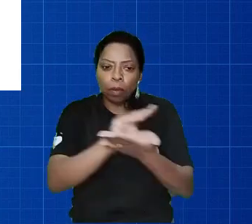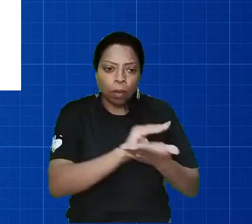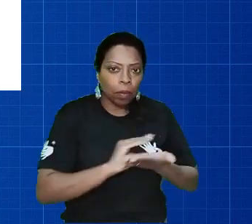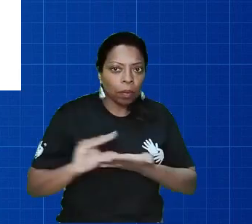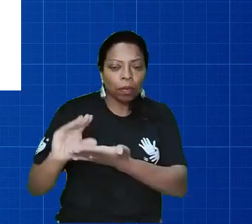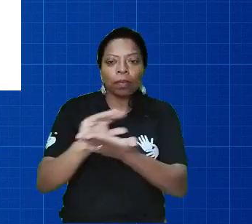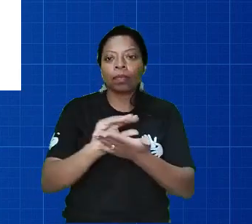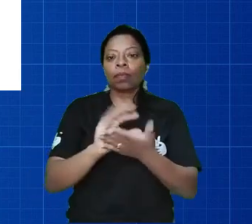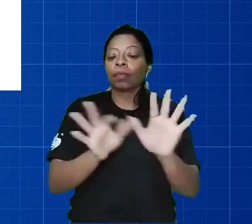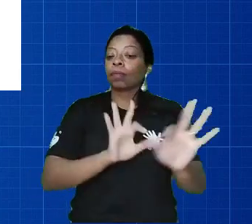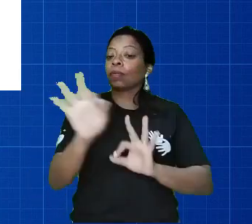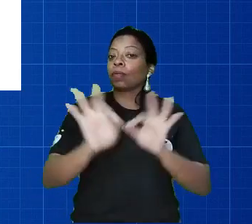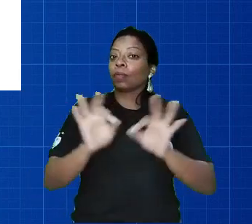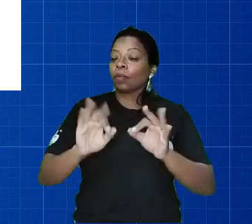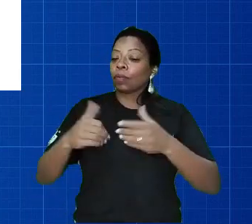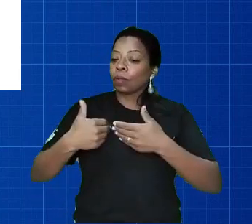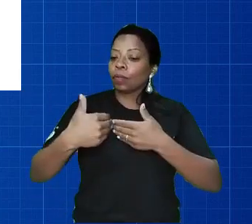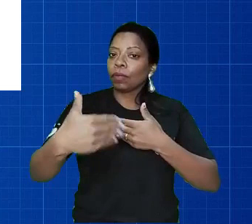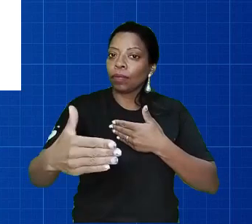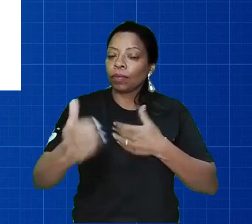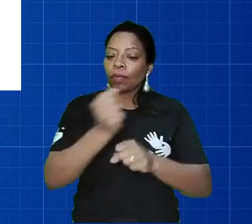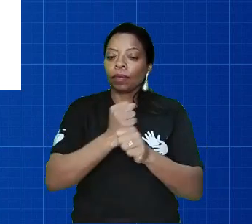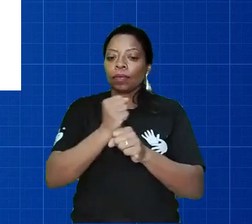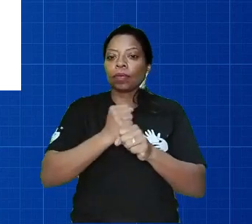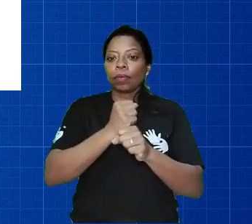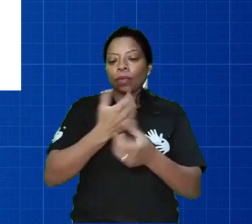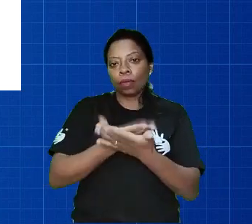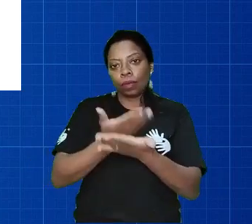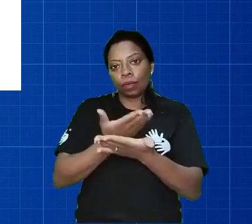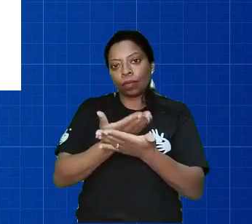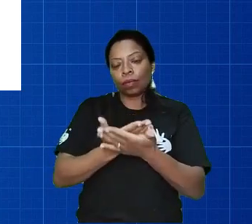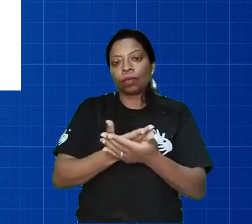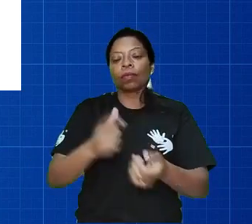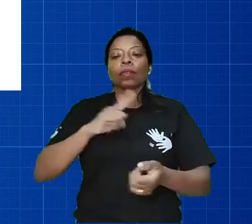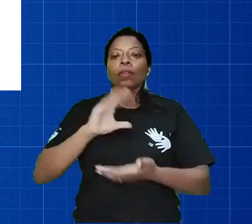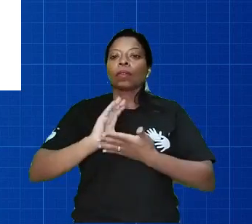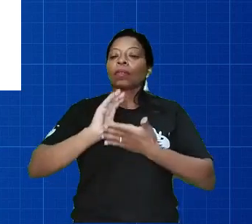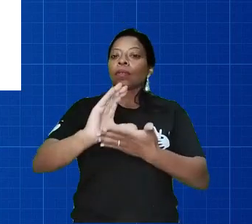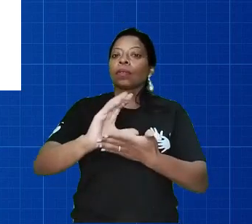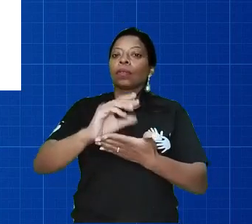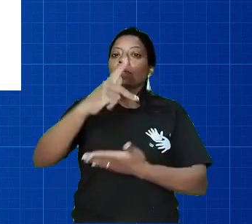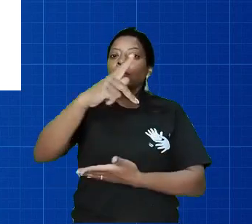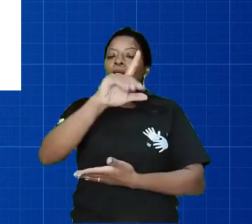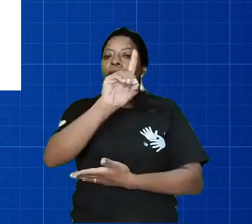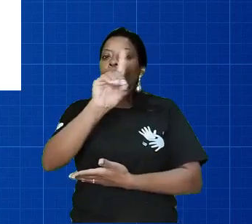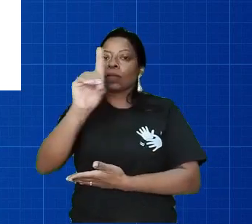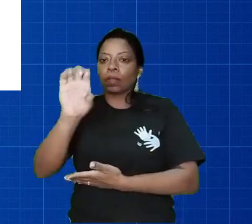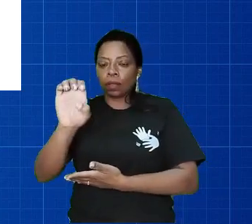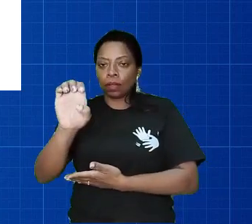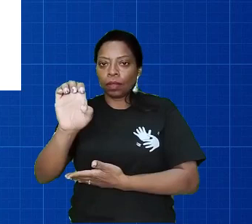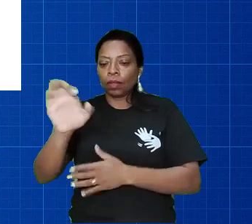letivo. Os dois grandes programas do governo federal são o PDDE, Programa Dinheiro Direto na